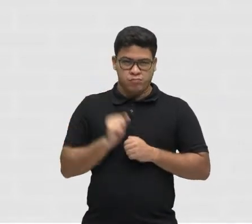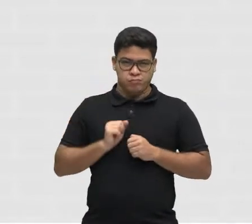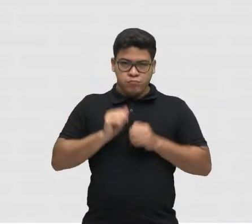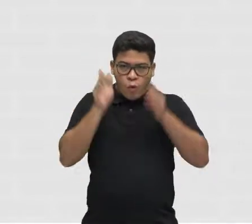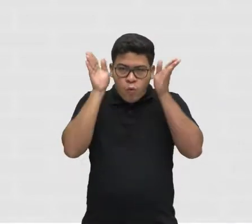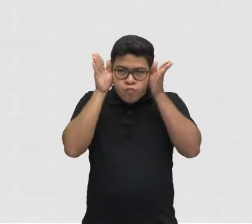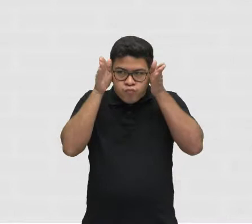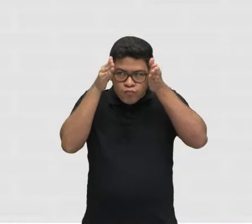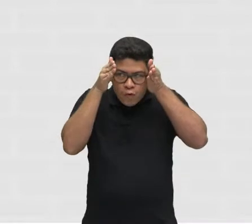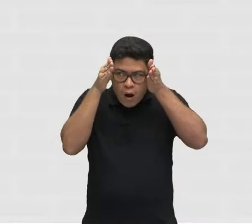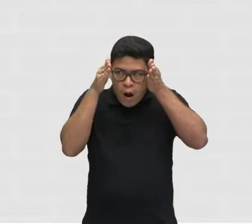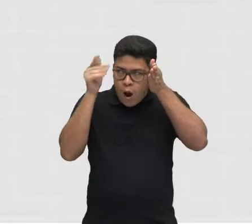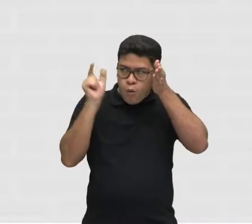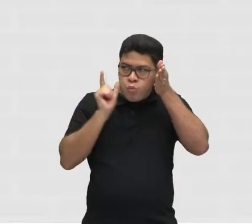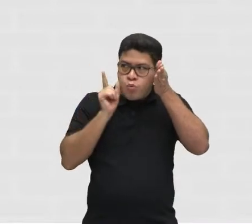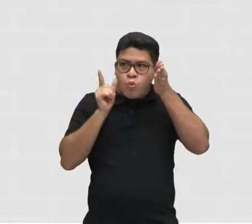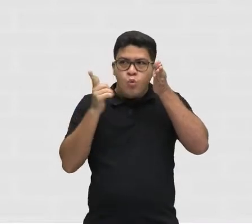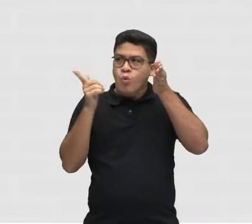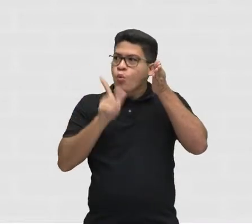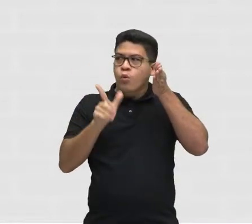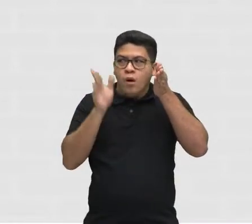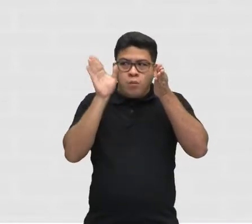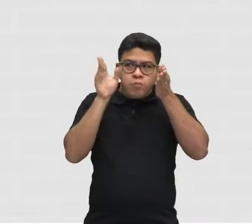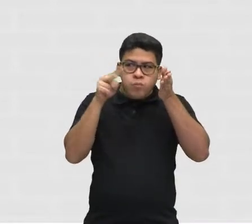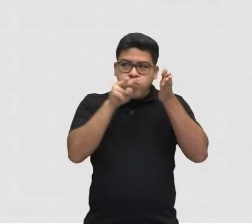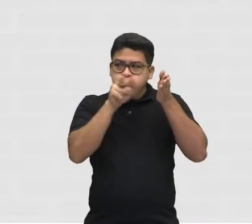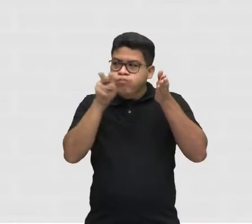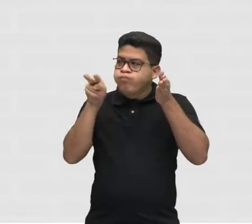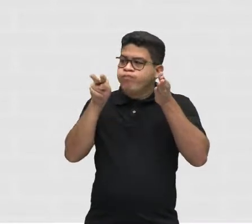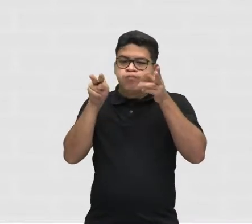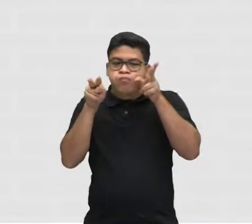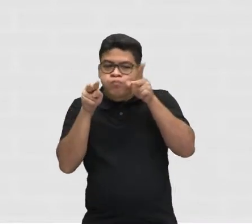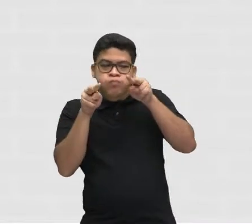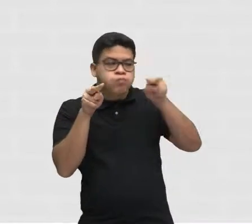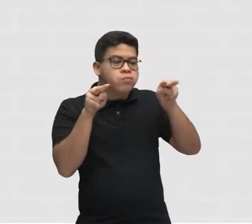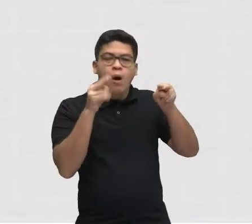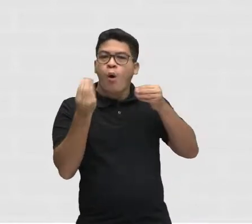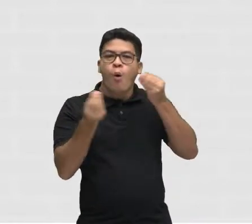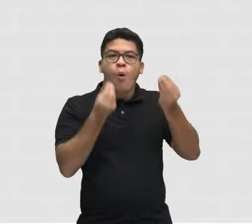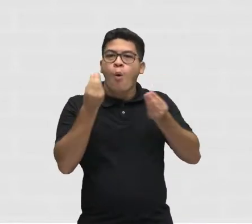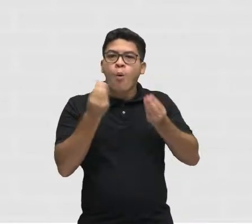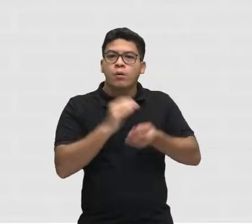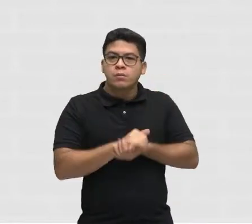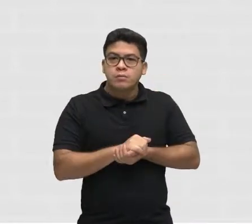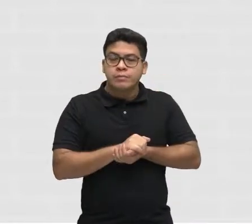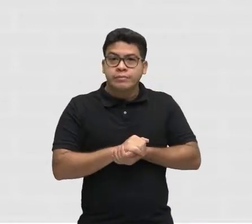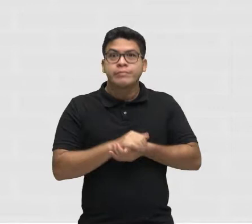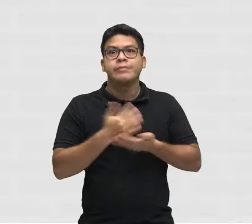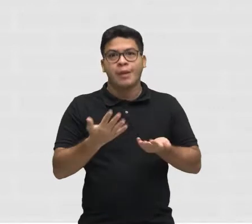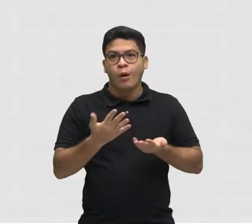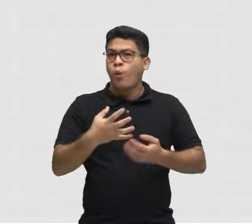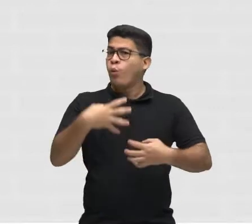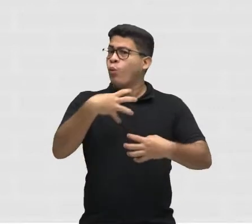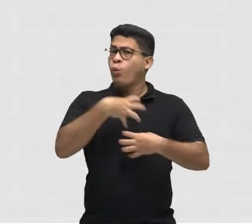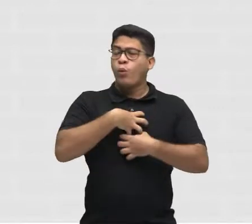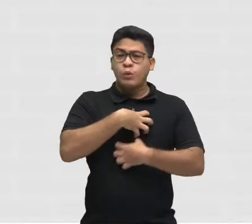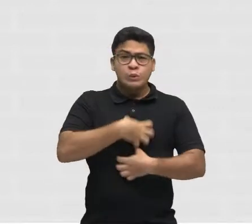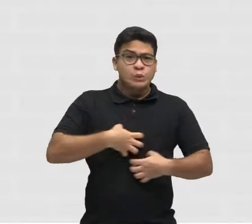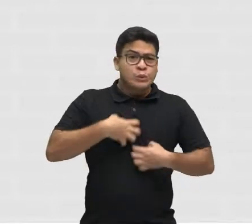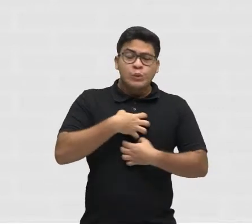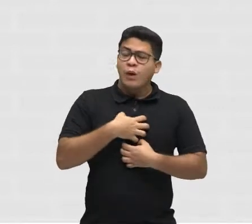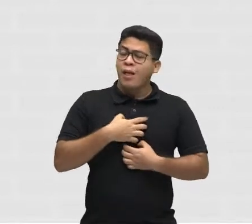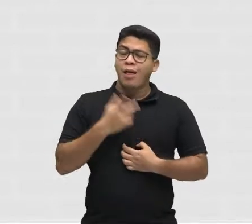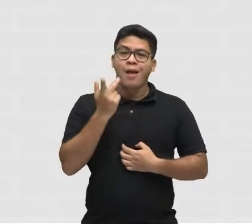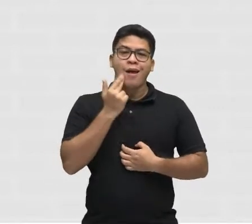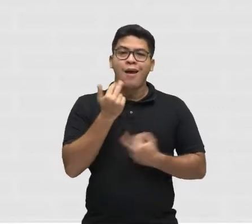consiga olhar só para frente, não se distraia, não veja outras coisas, não se assuste. Às vezes o sofrimento funciona em nós como viseira. A